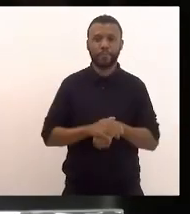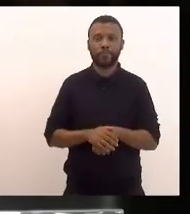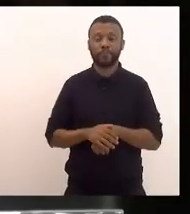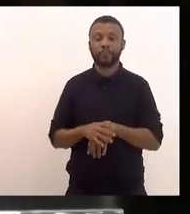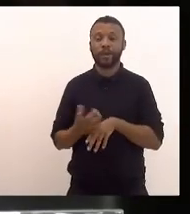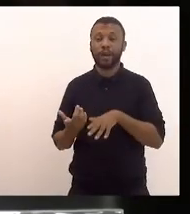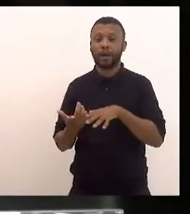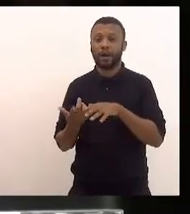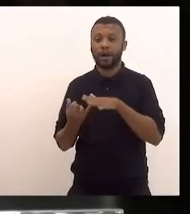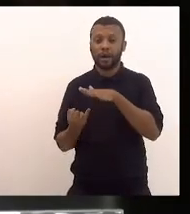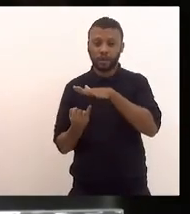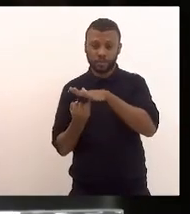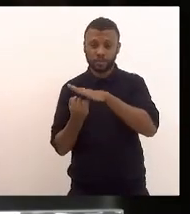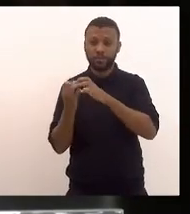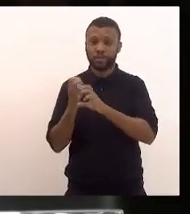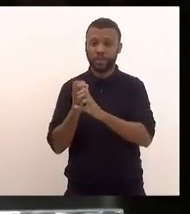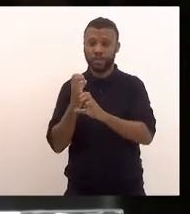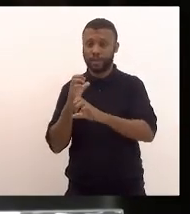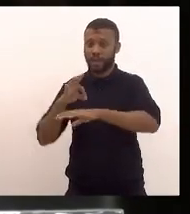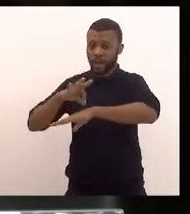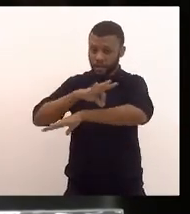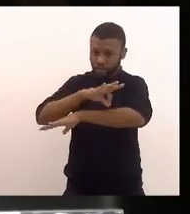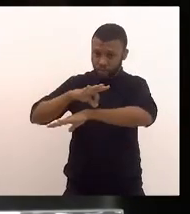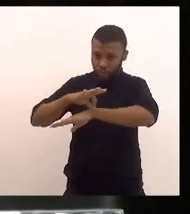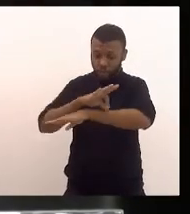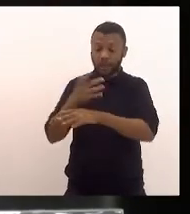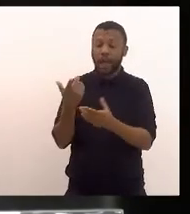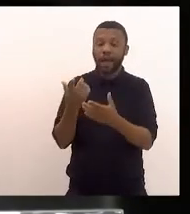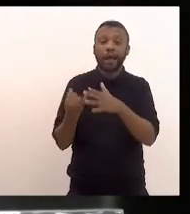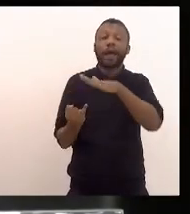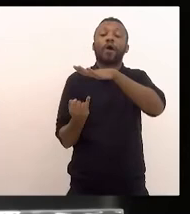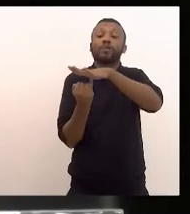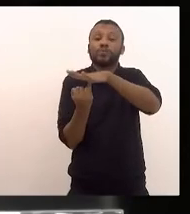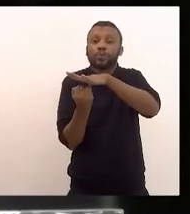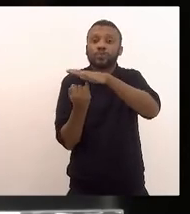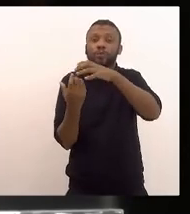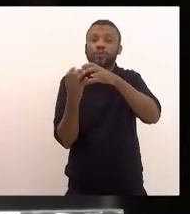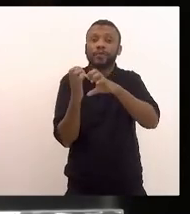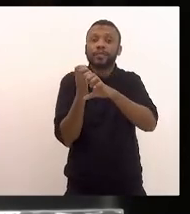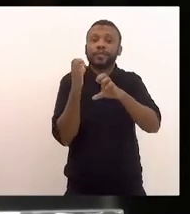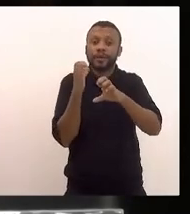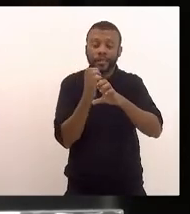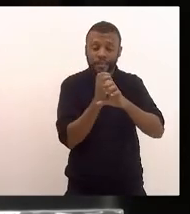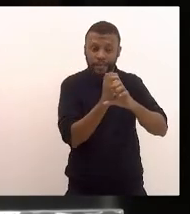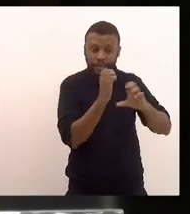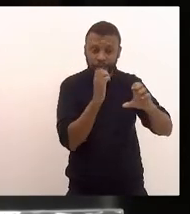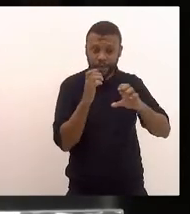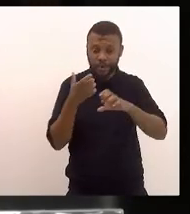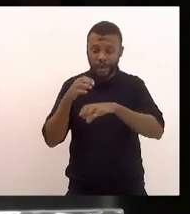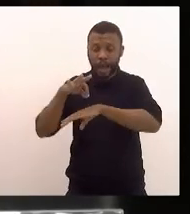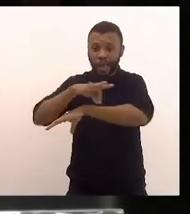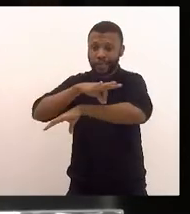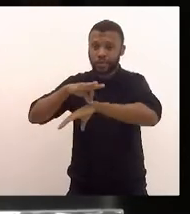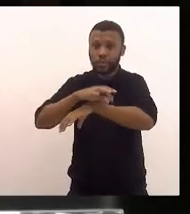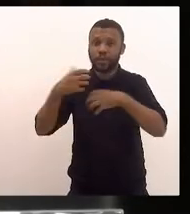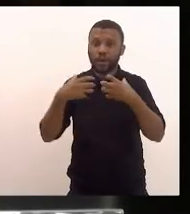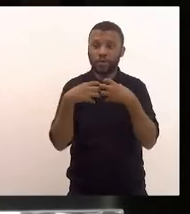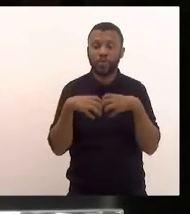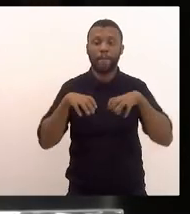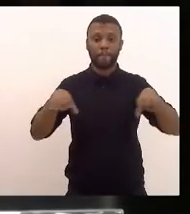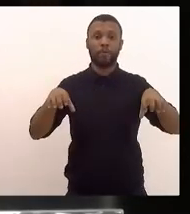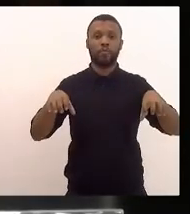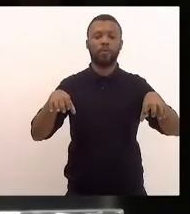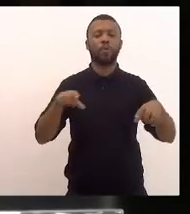engenharia arquitetura separa o Instituto de arquitetura para criar um instituto o dente para fazer uma espécie